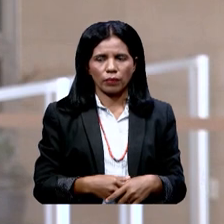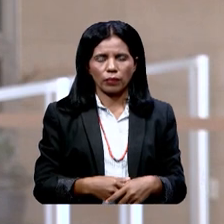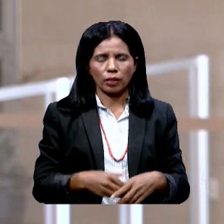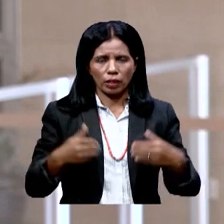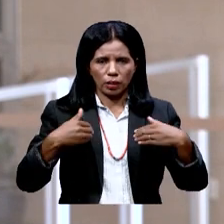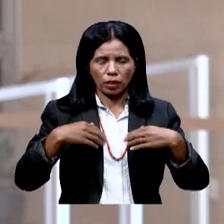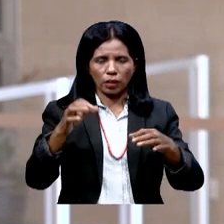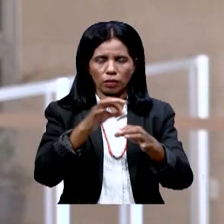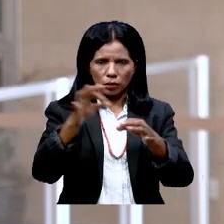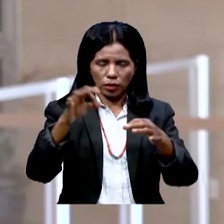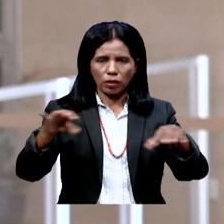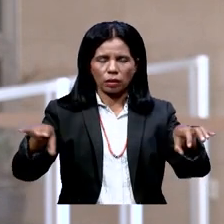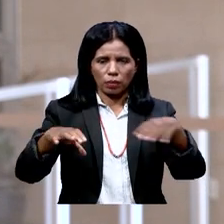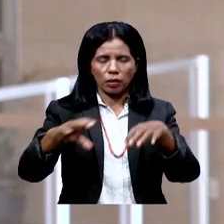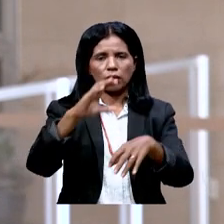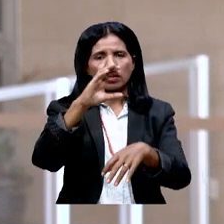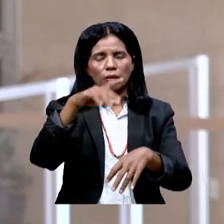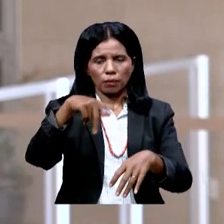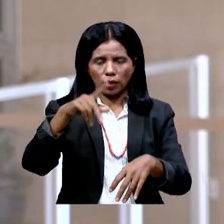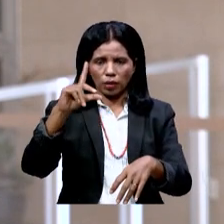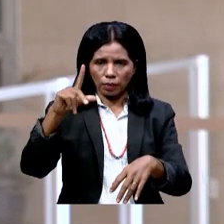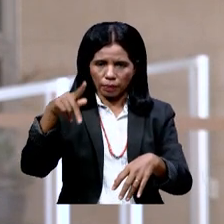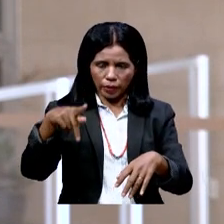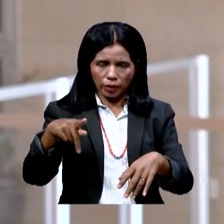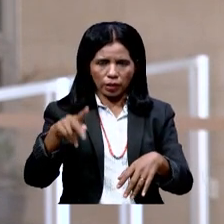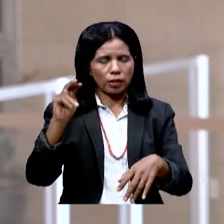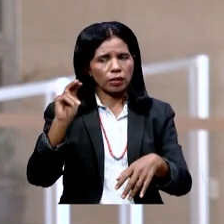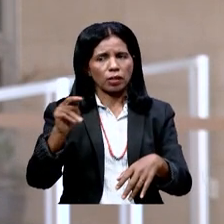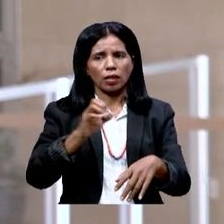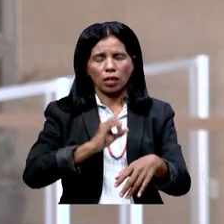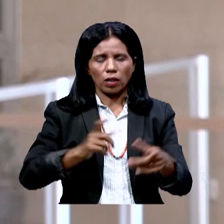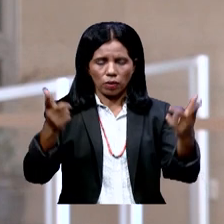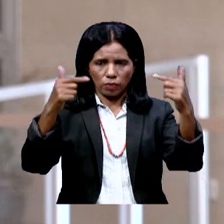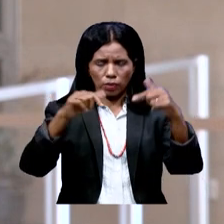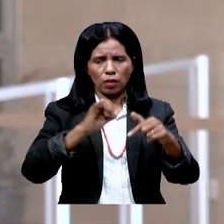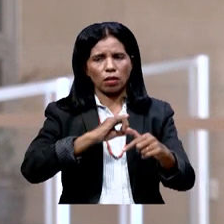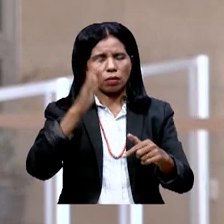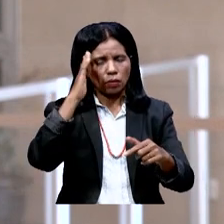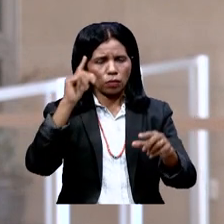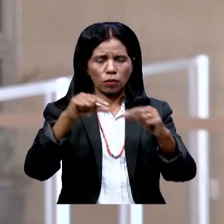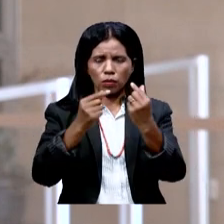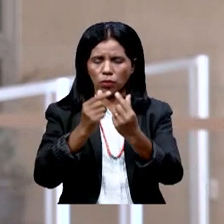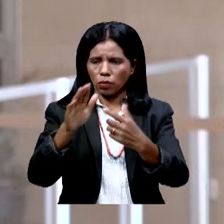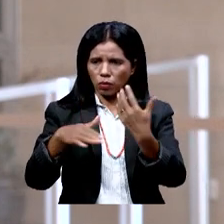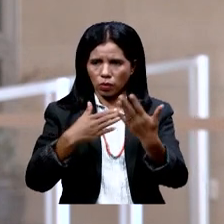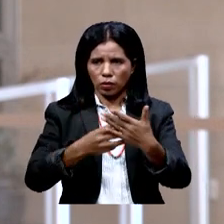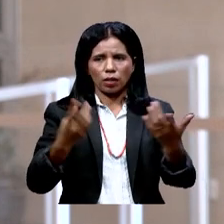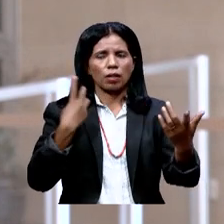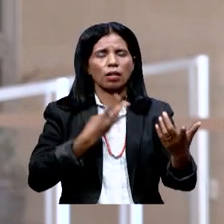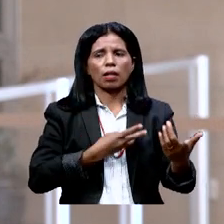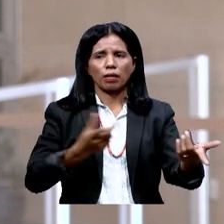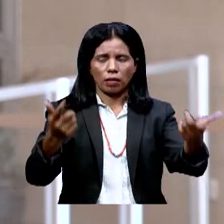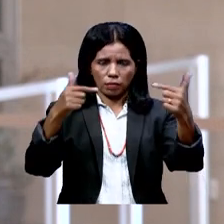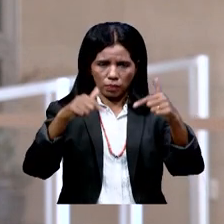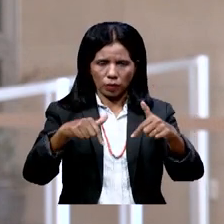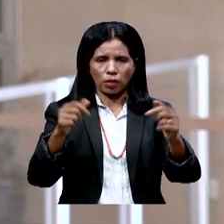espírito, serviço CPLP e NIAN e ao fila, ao NEM equipa Tomac, a minha fila